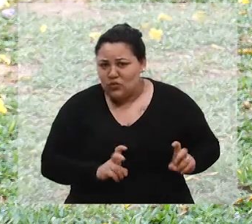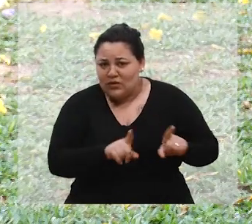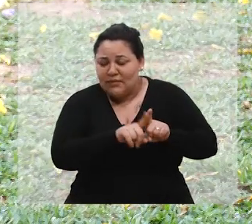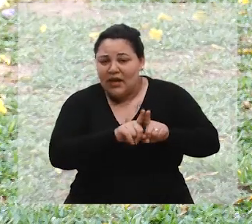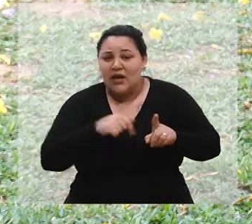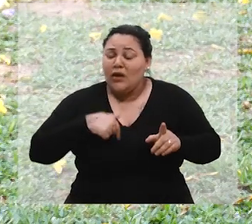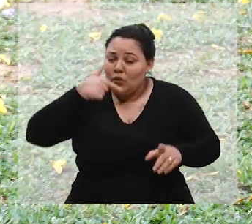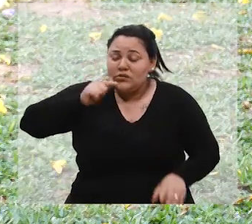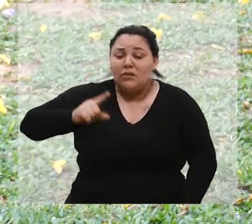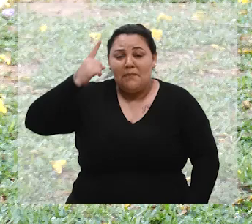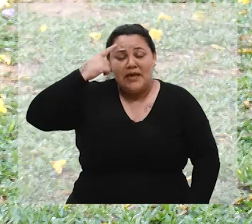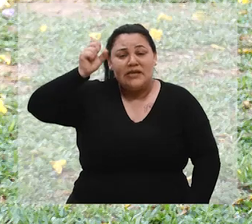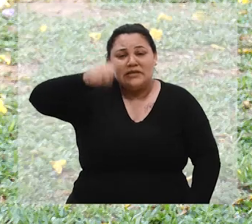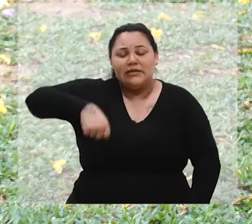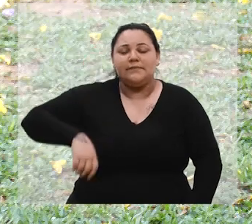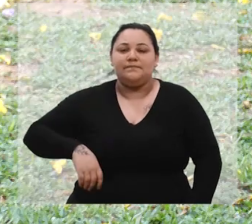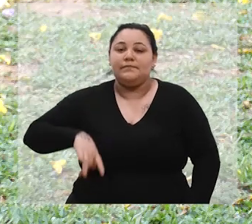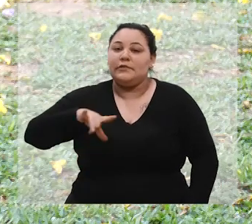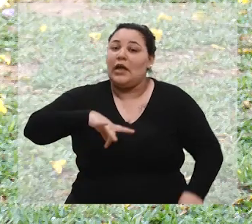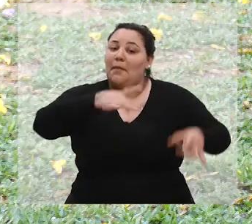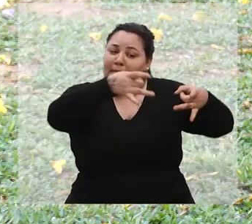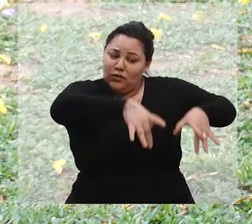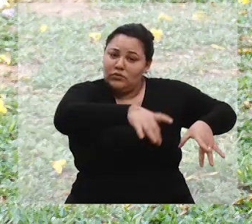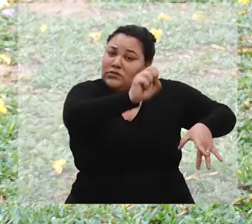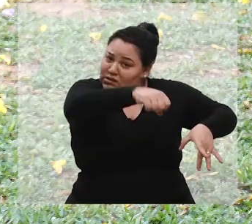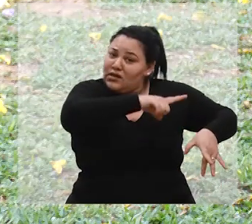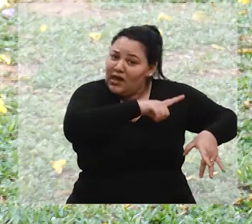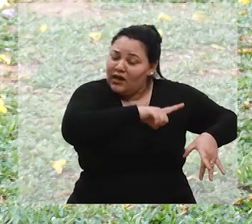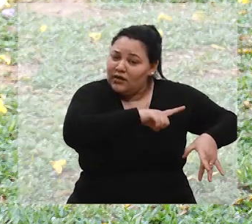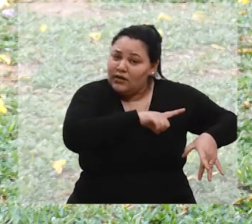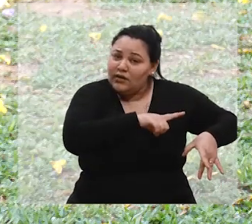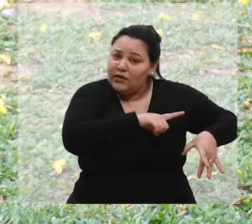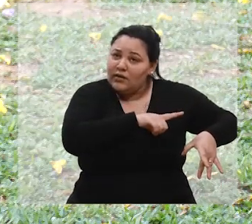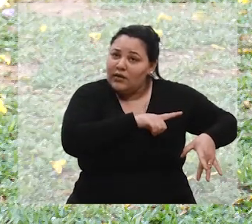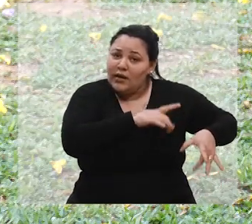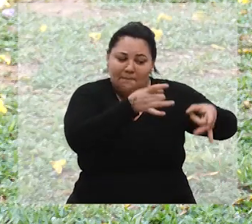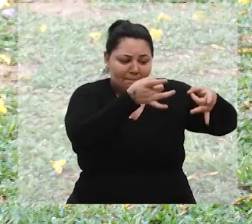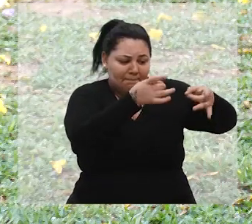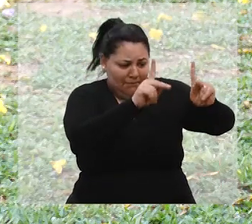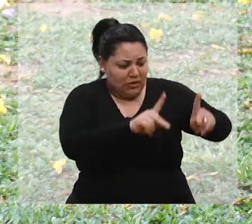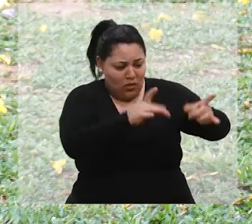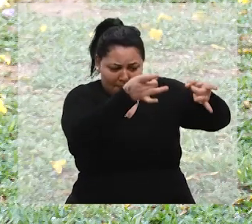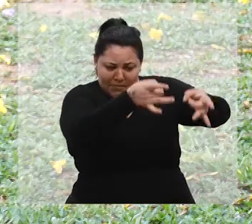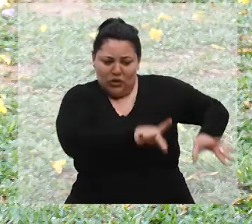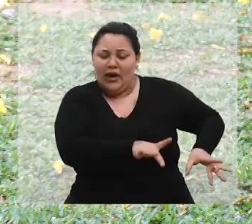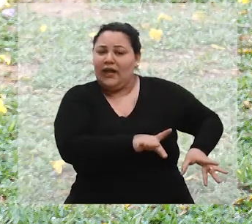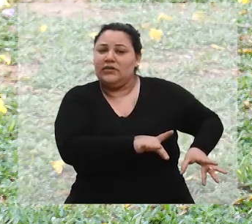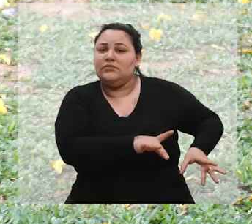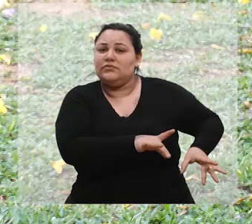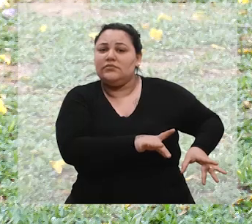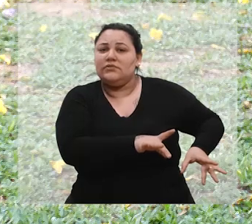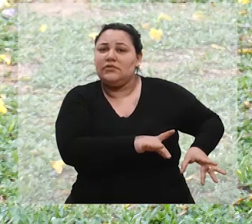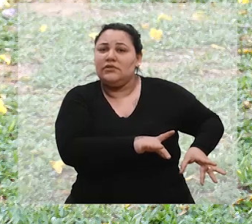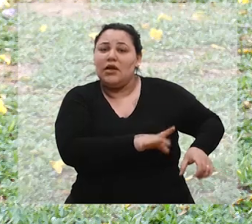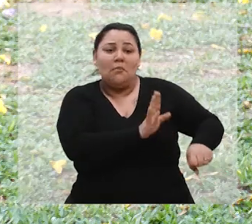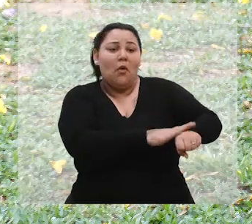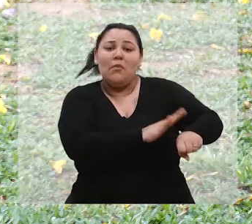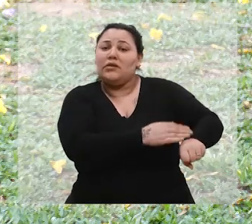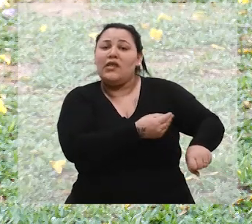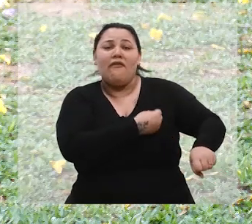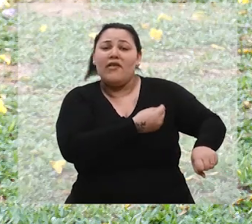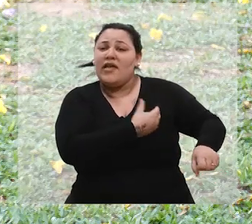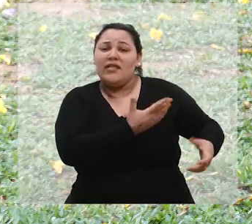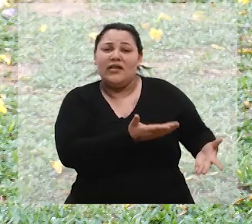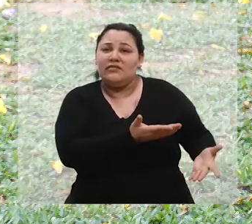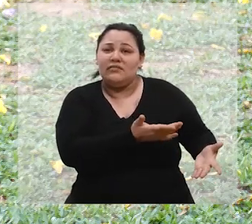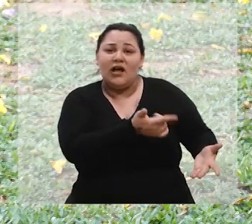consegue pensar que existe o abandono, de fato existe o abandono, né? De pessoas que são abandonadas aí em momentos da